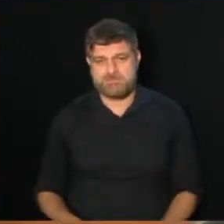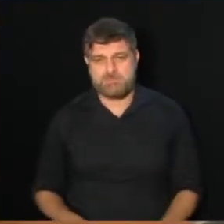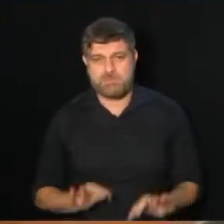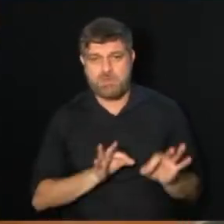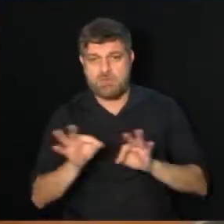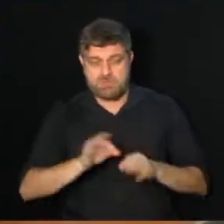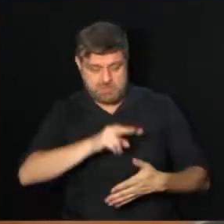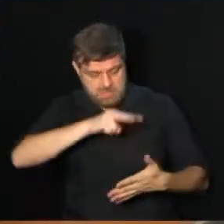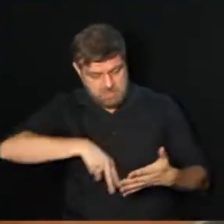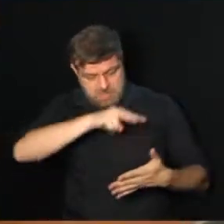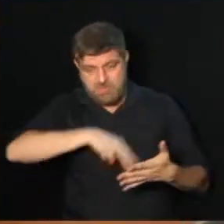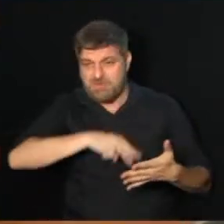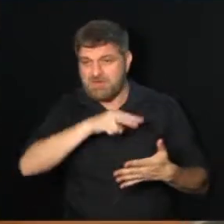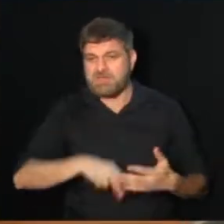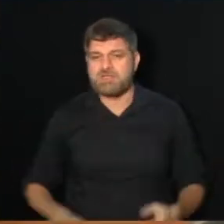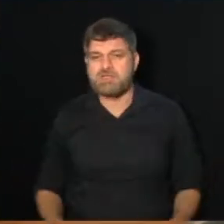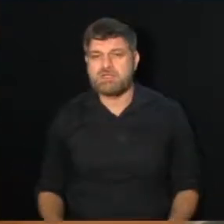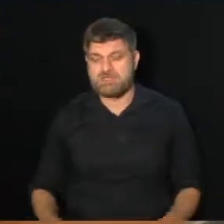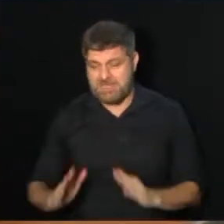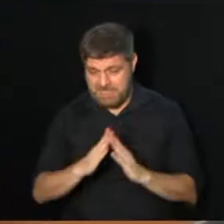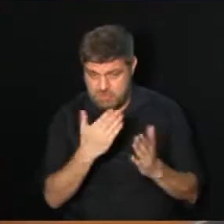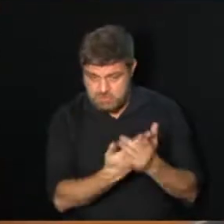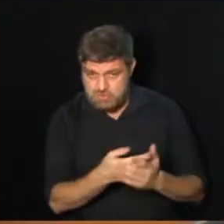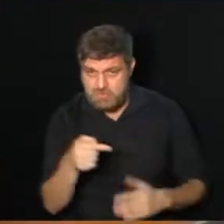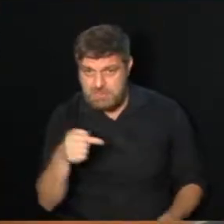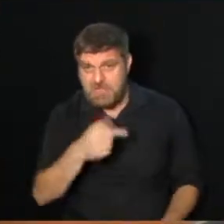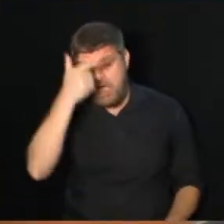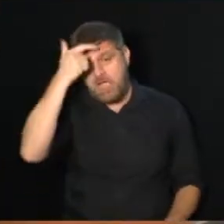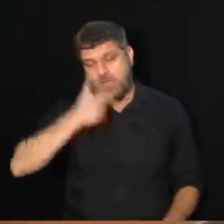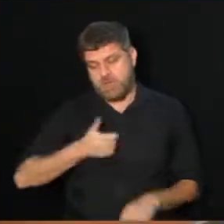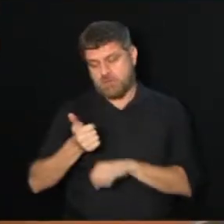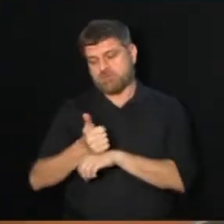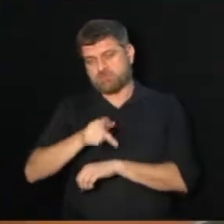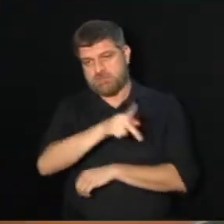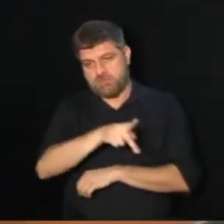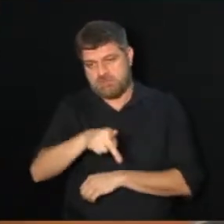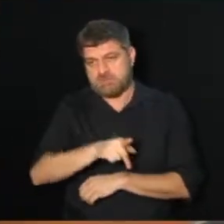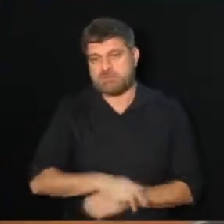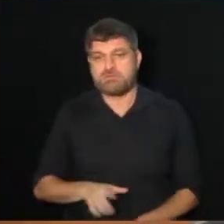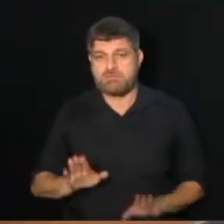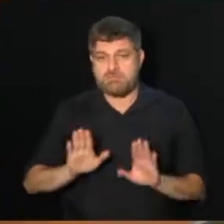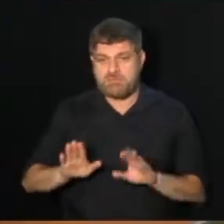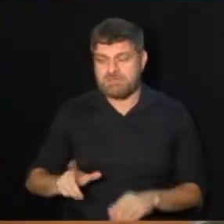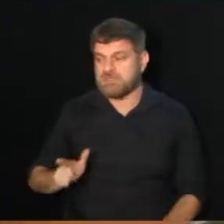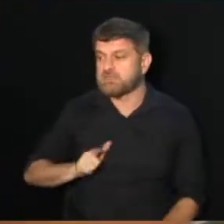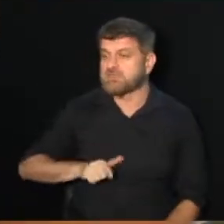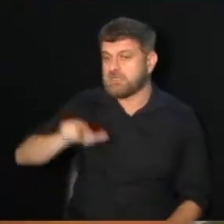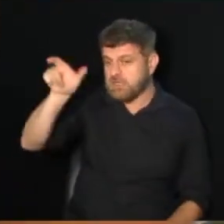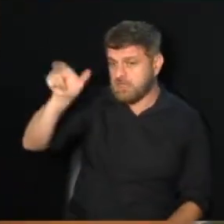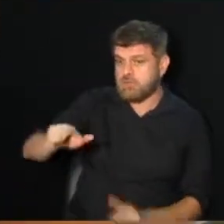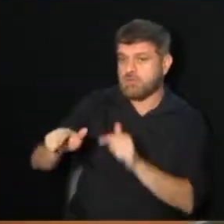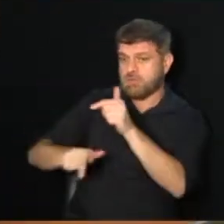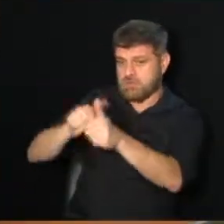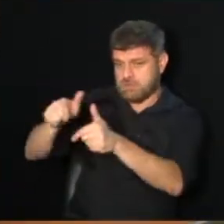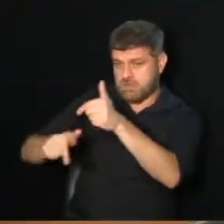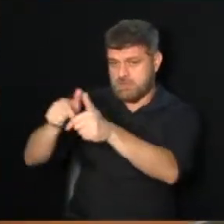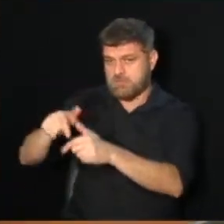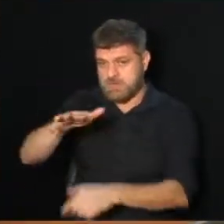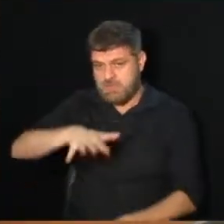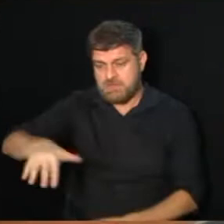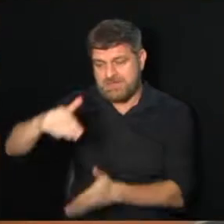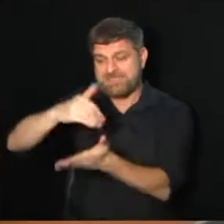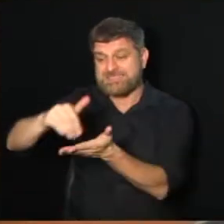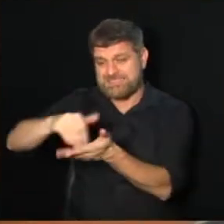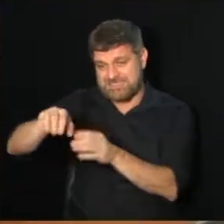li, ele não se trata só de escolas, né? Eu falo enquanto professor, a Flávia enquanto pedagoga, o Mário enquanto trabalhador da Secretaria